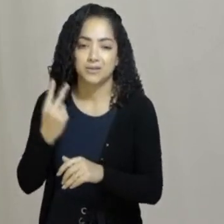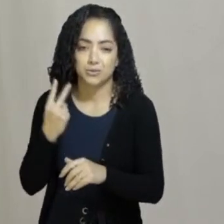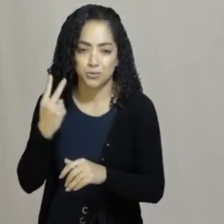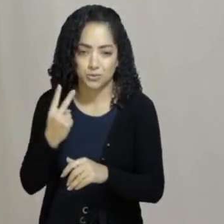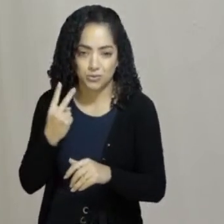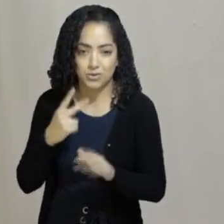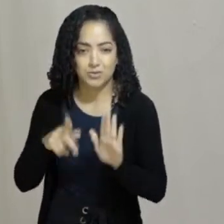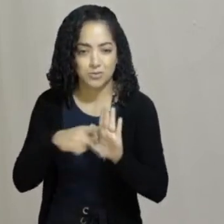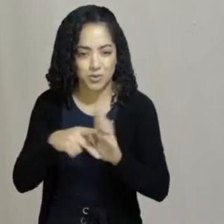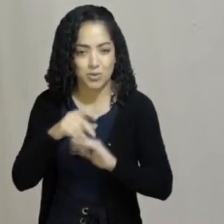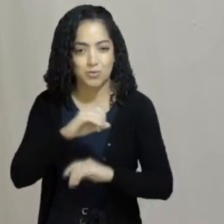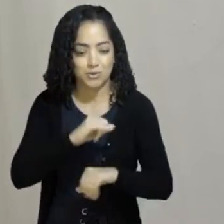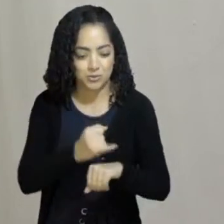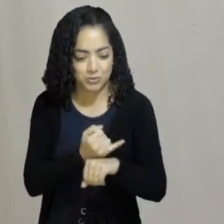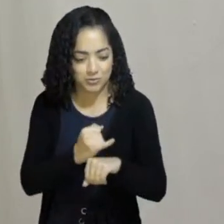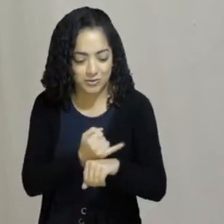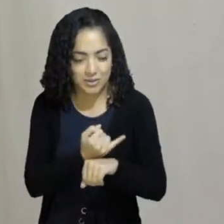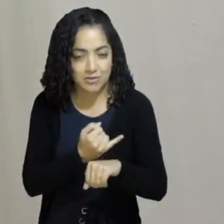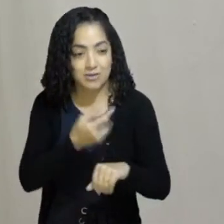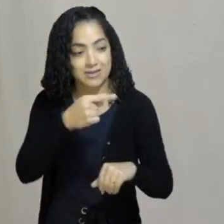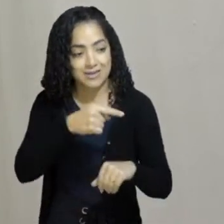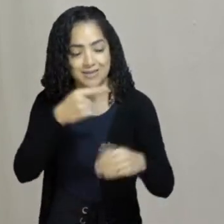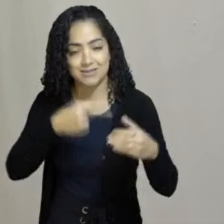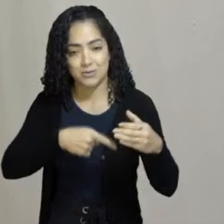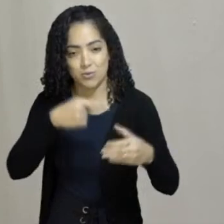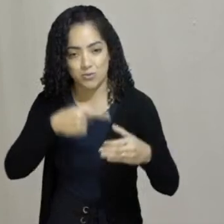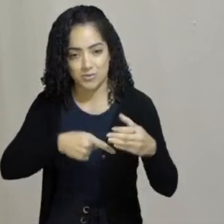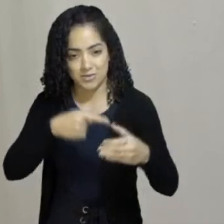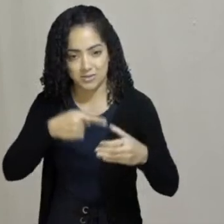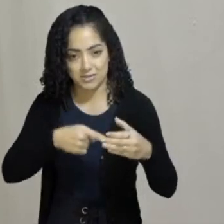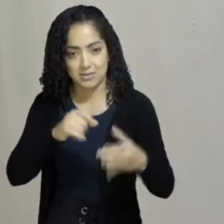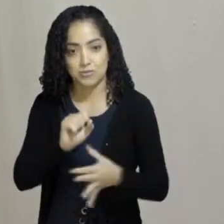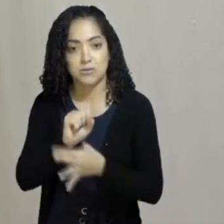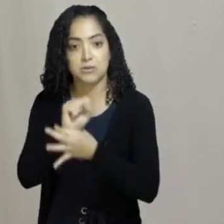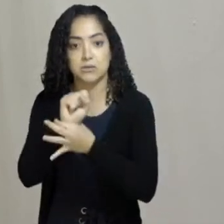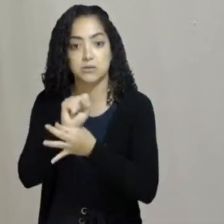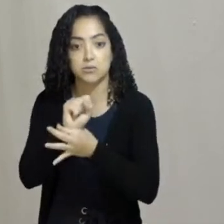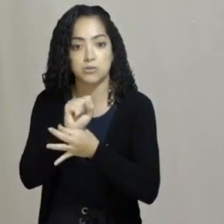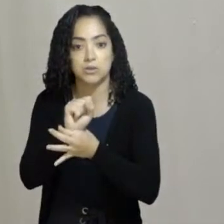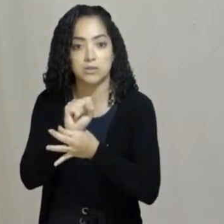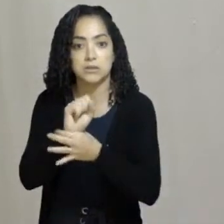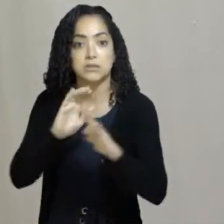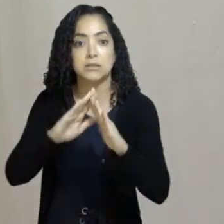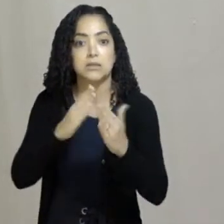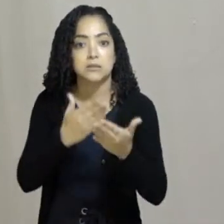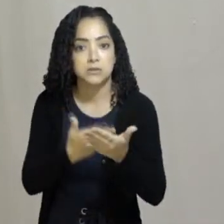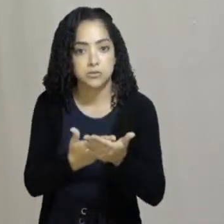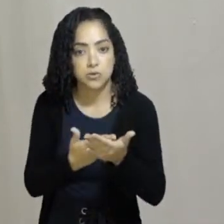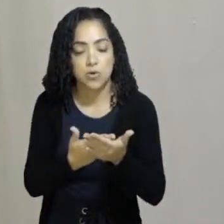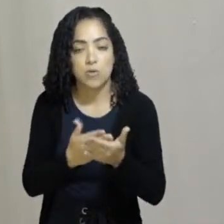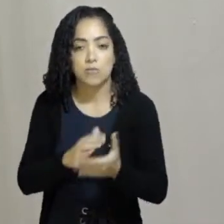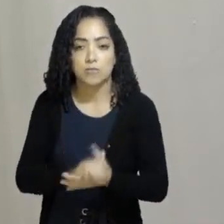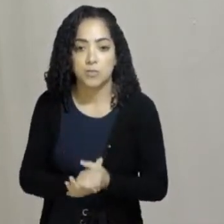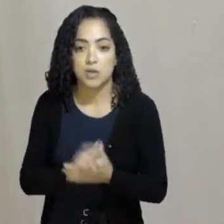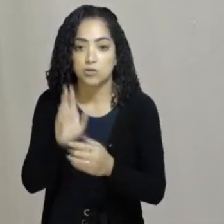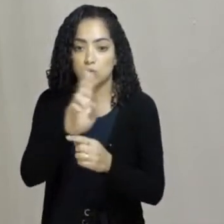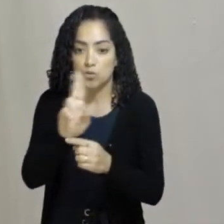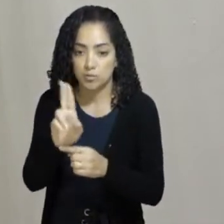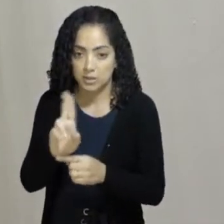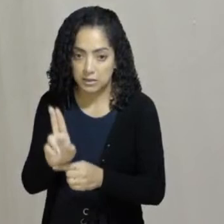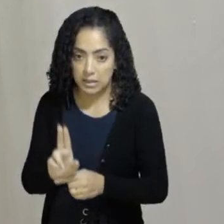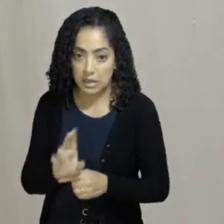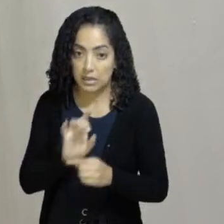desta comissão especial de segurança nas escolas e me dei a liberdade nominá-los